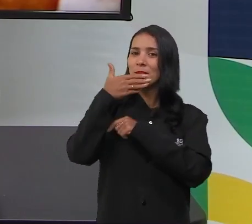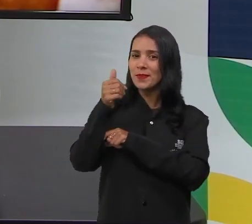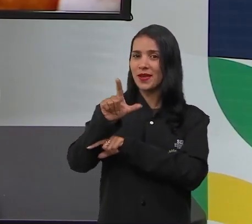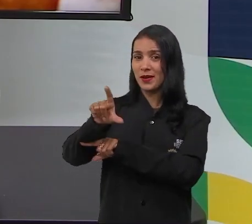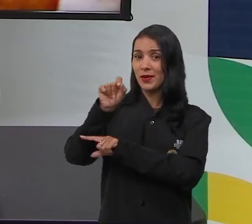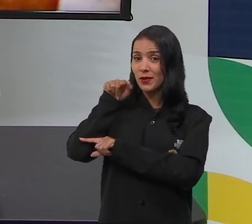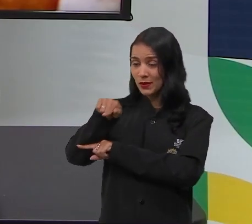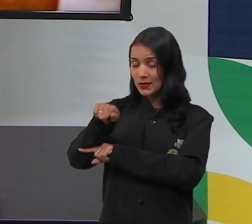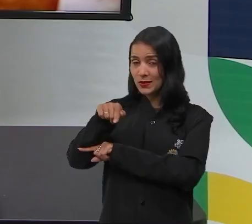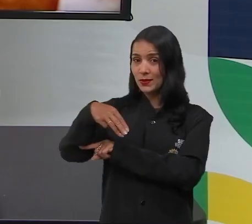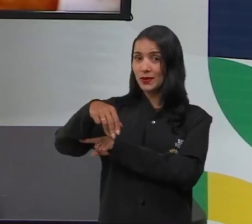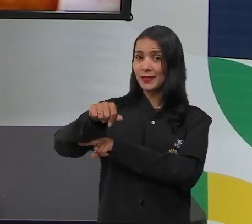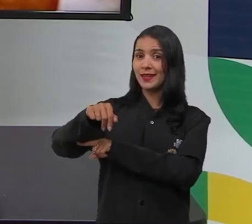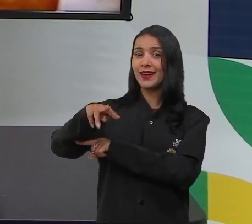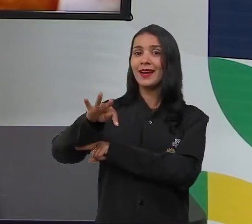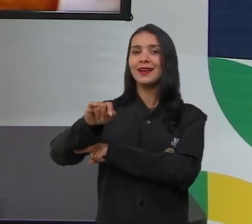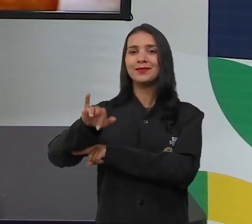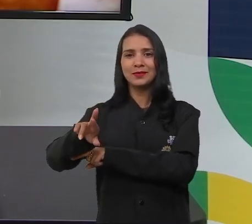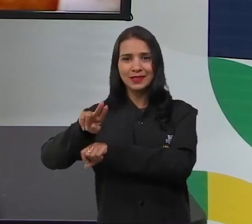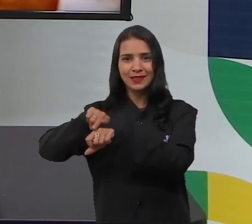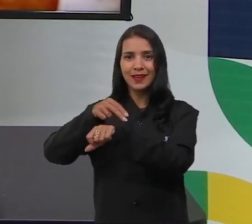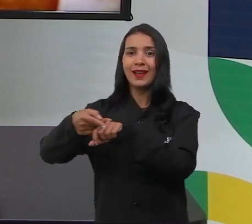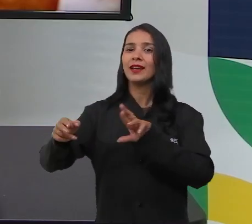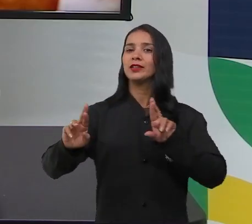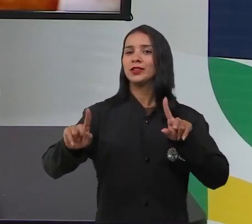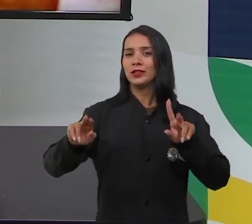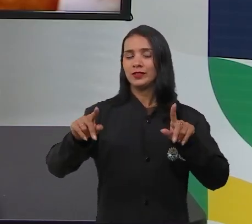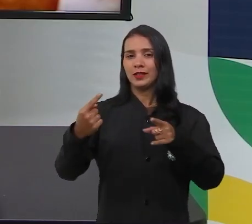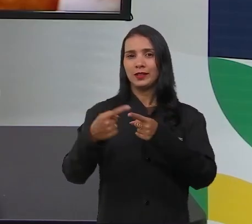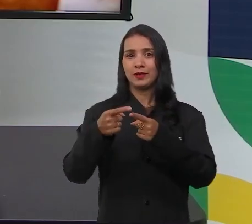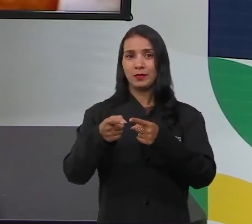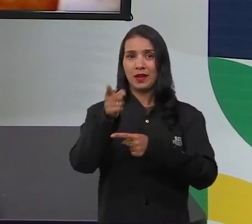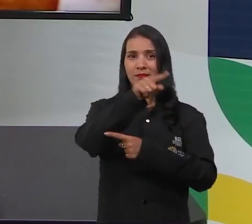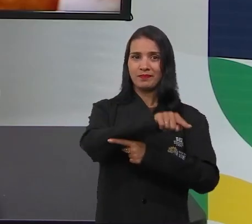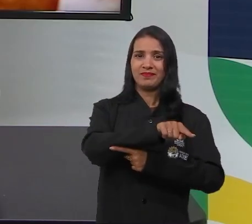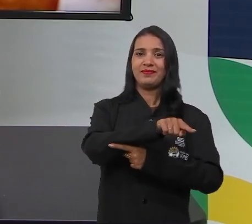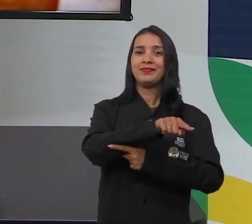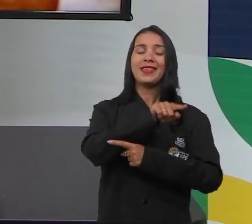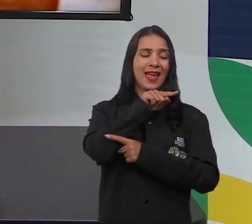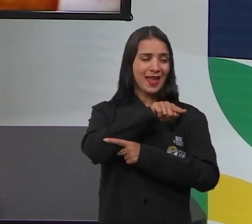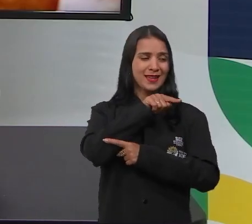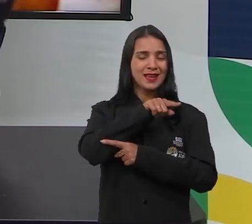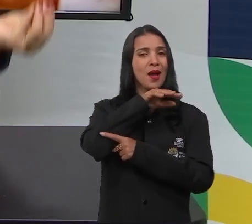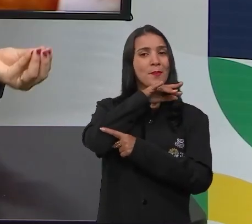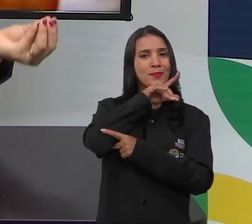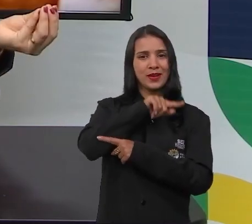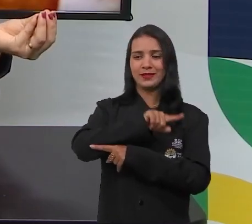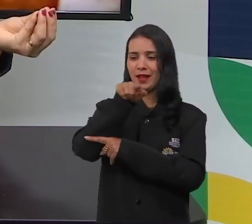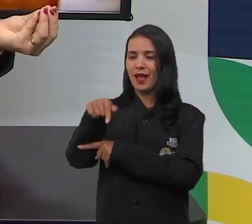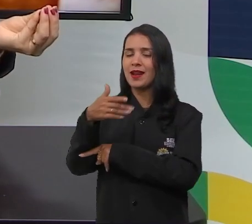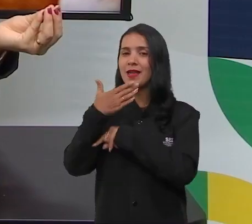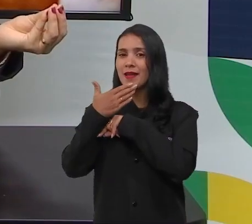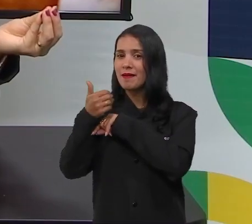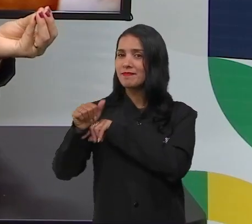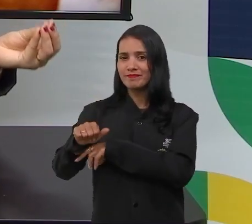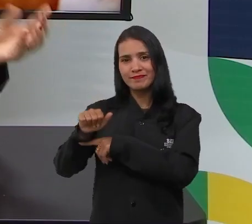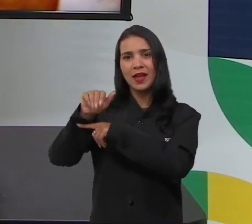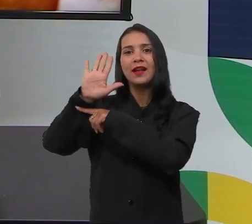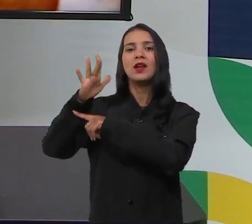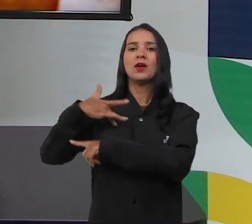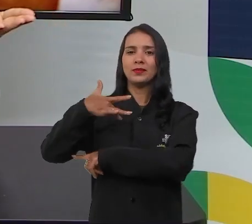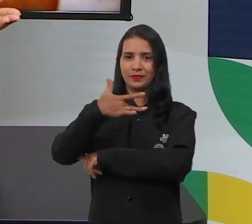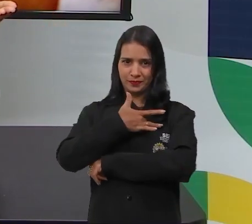leite. Ela vai ter, sim, né, os seus conservantes, alguns aditivos, mas ela é mais saudável, por exemplo, do que a margarina, né?